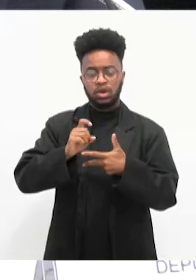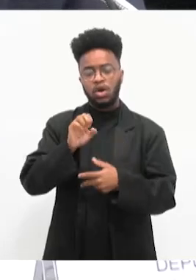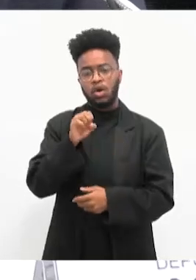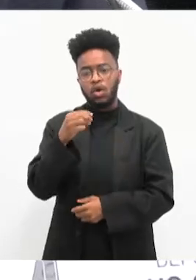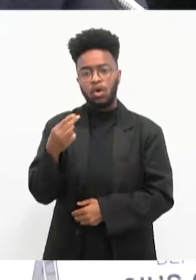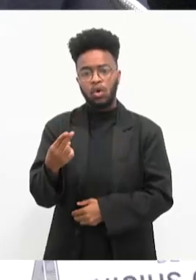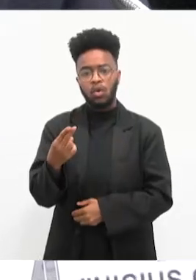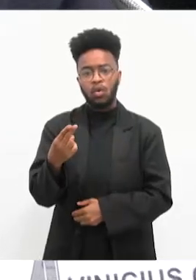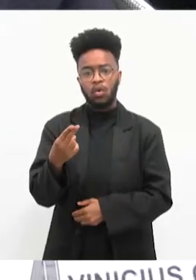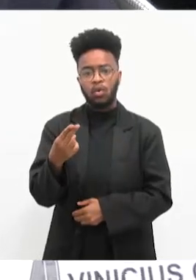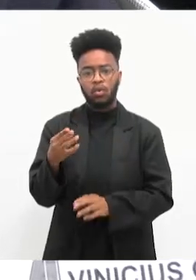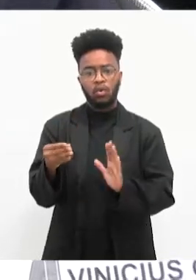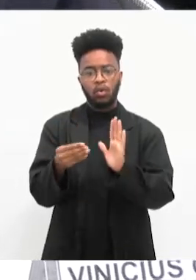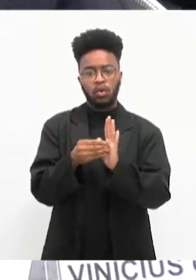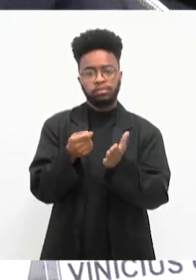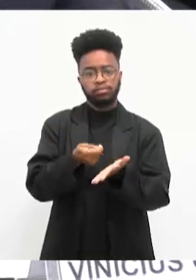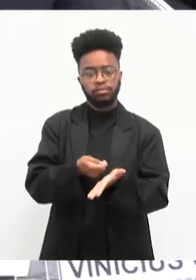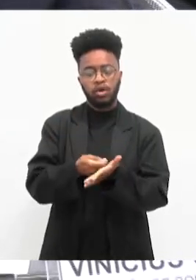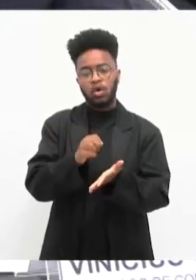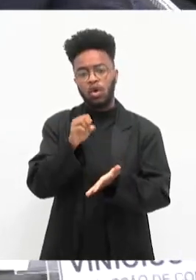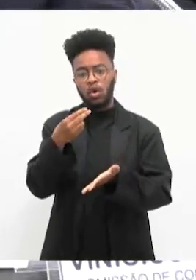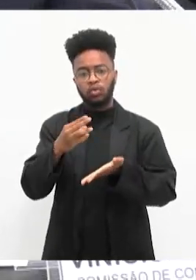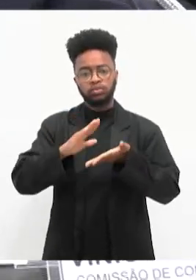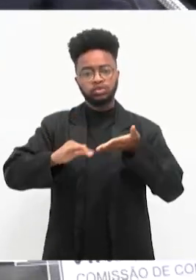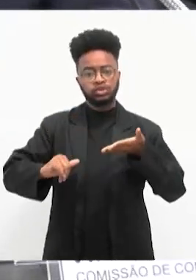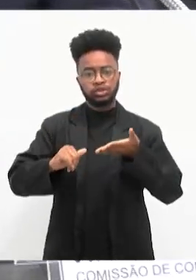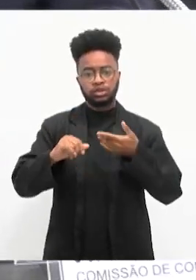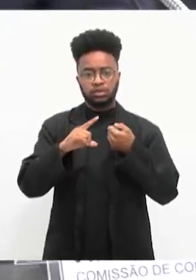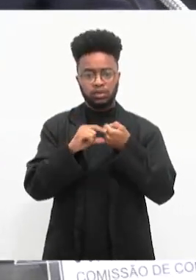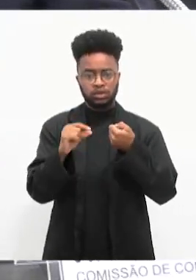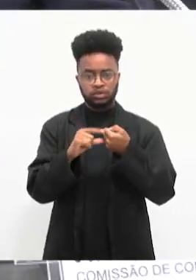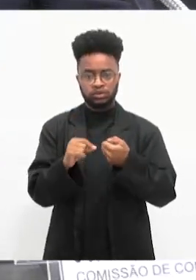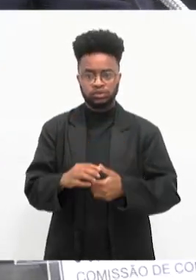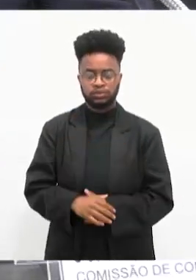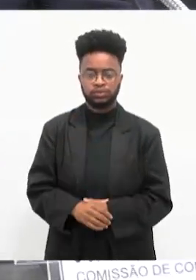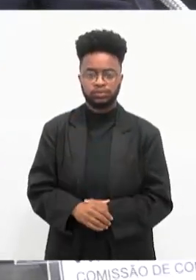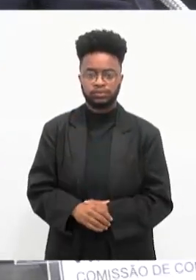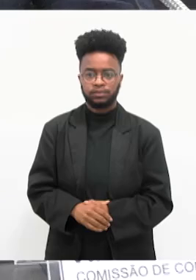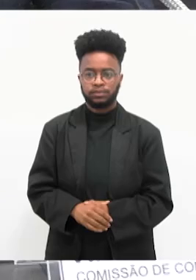diz que coloca em positivamente ou suprime o artigo.